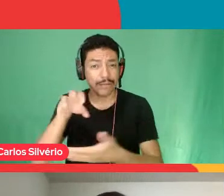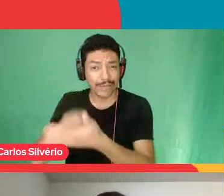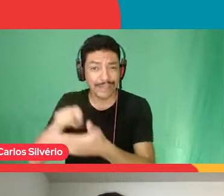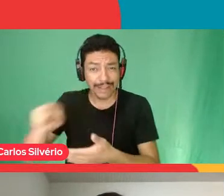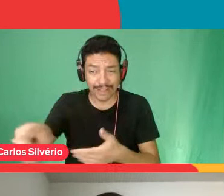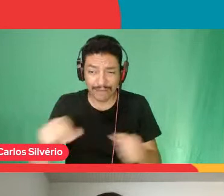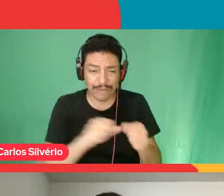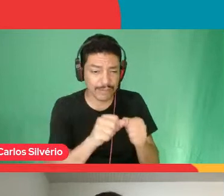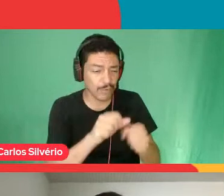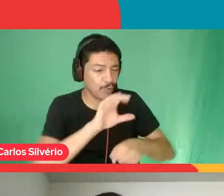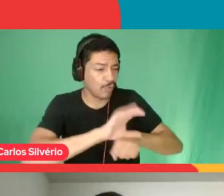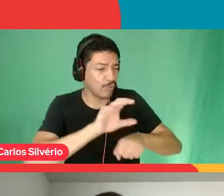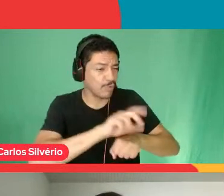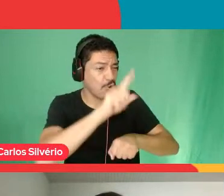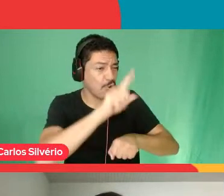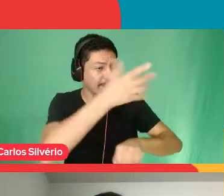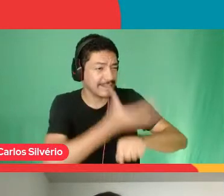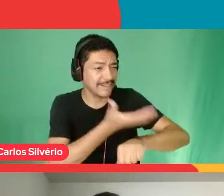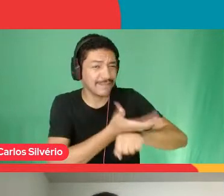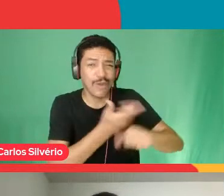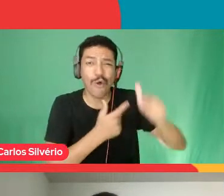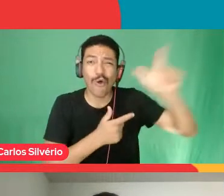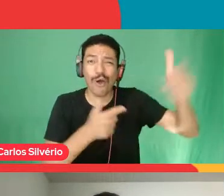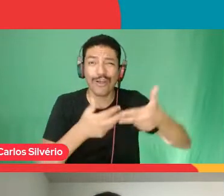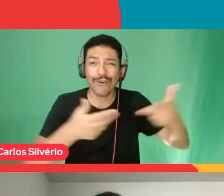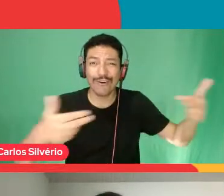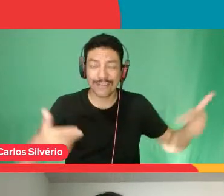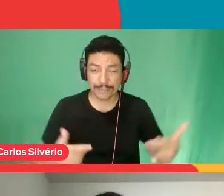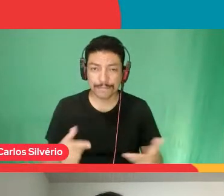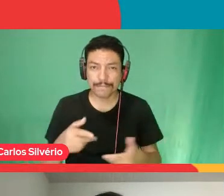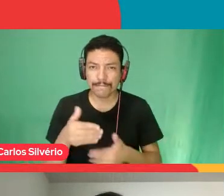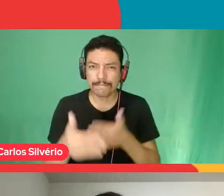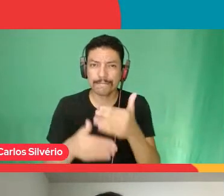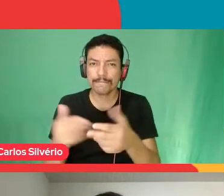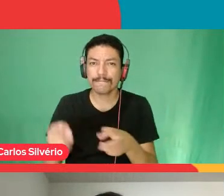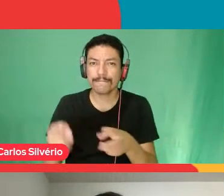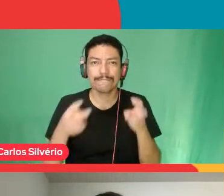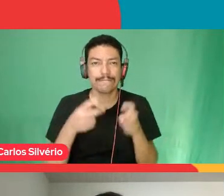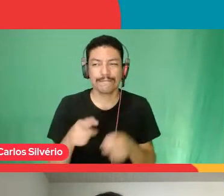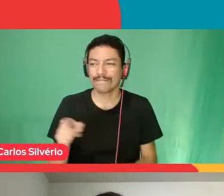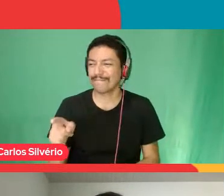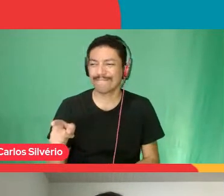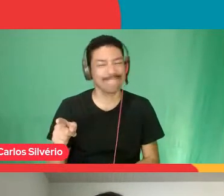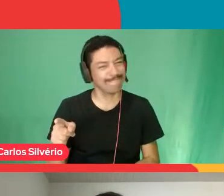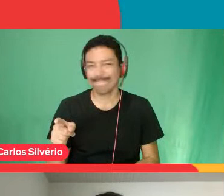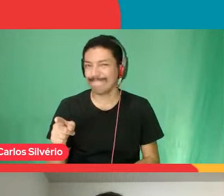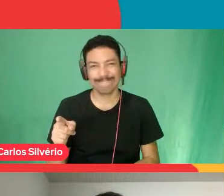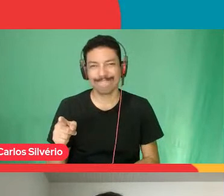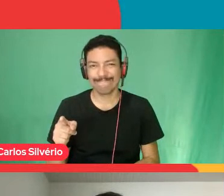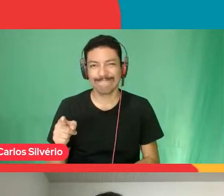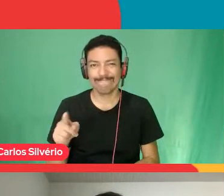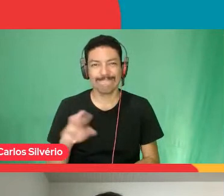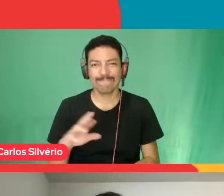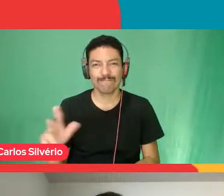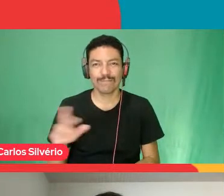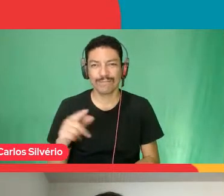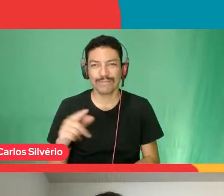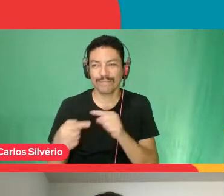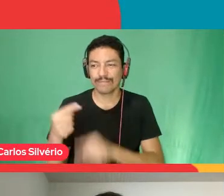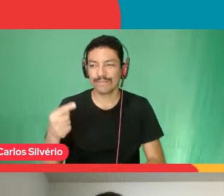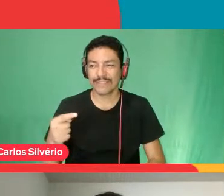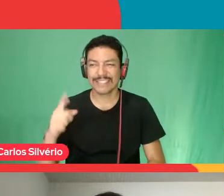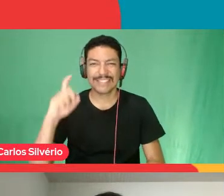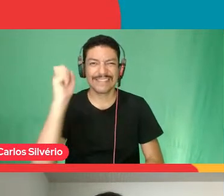algumas outras disciplinas. Aí até chegar o momento onde eu percebi que não era para mim aquele ambiente, estava sendo muito mais